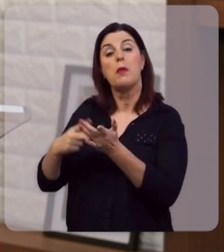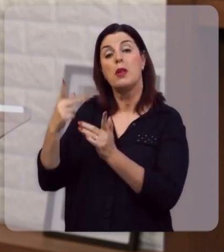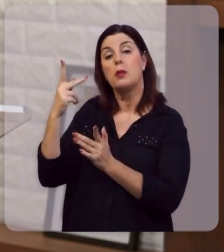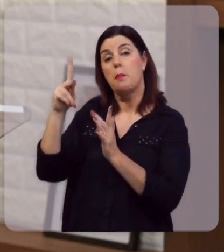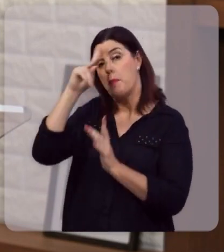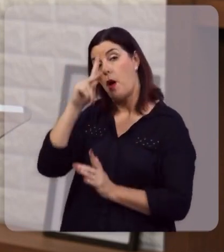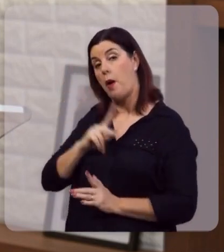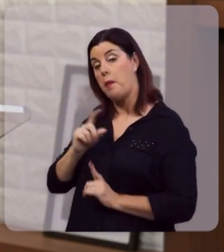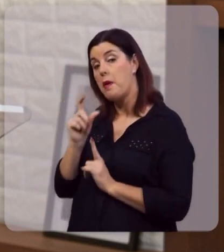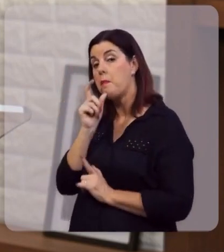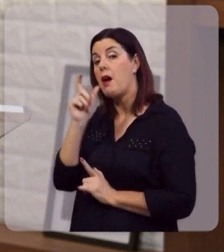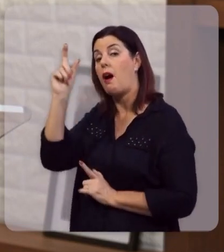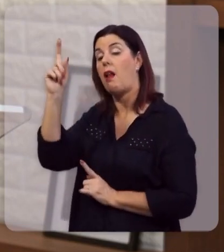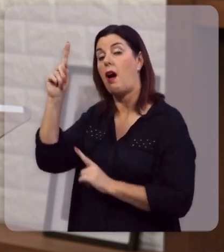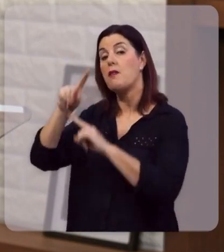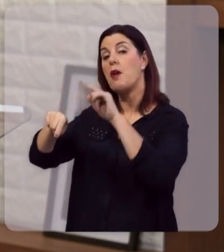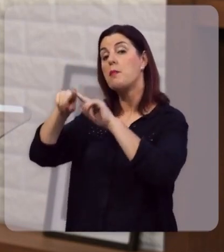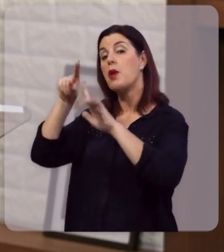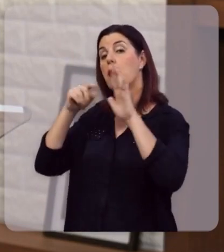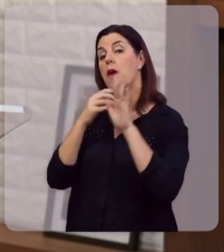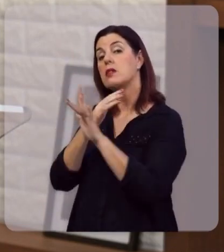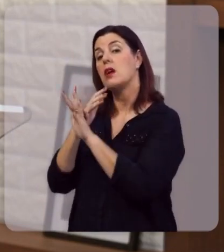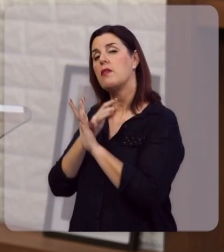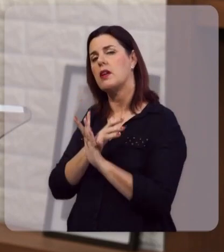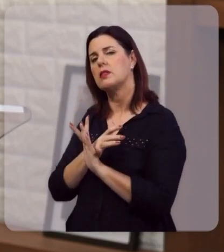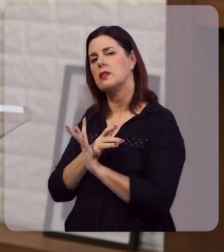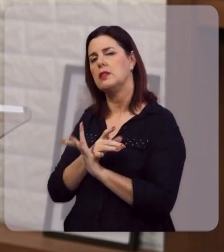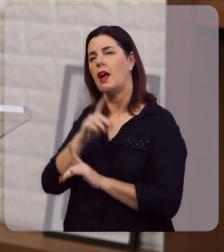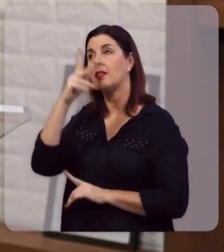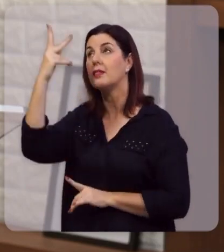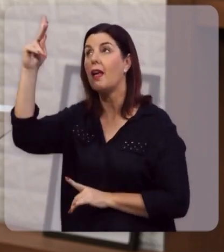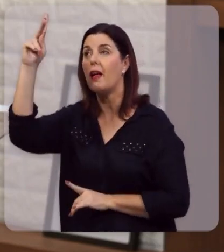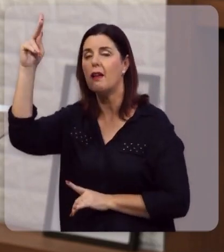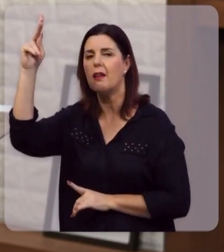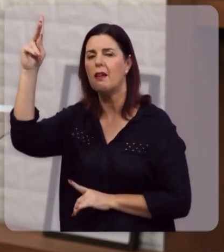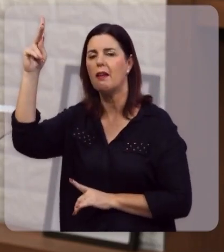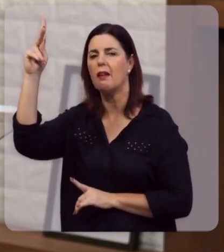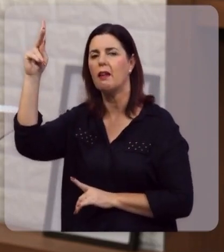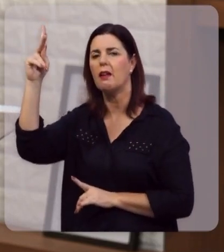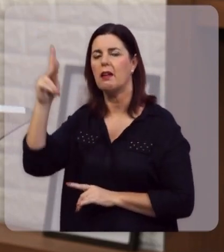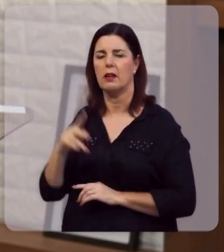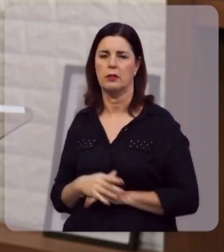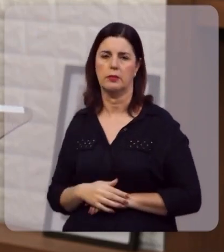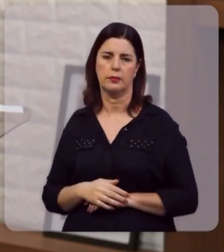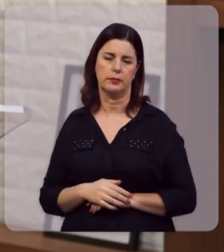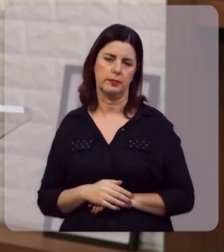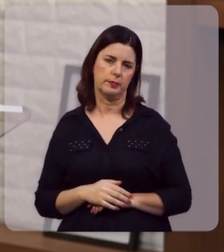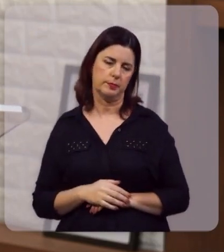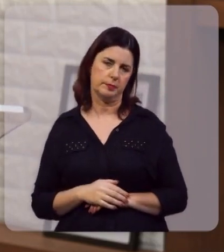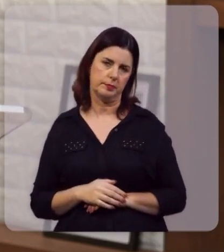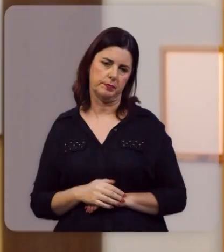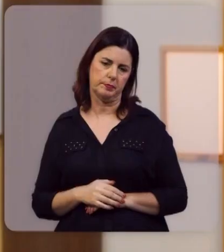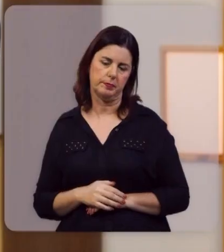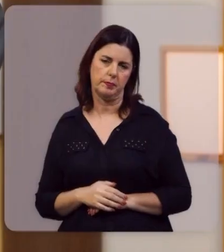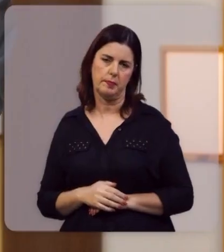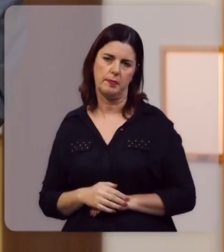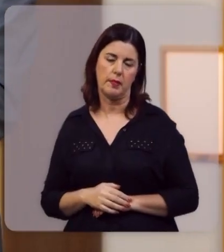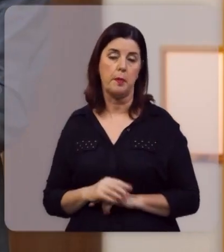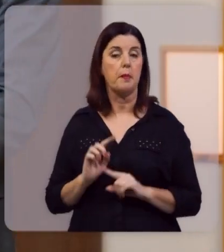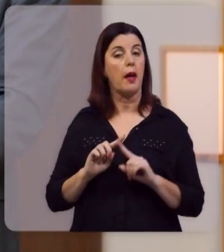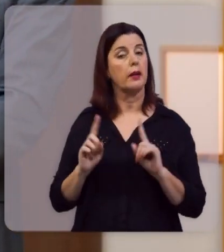A promessa de que não volta vazia não é a palavra do pregador, é a palavra de Deus.